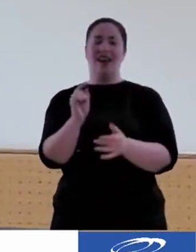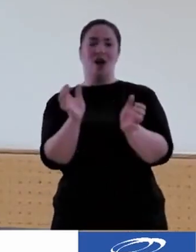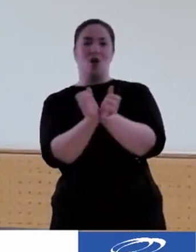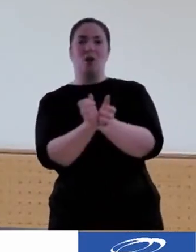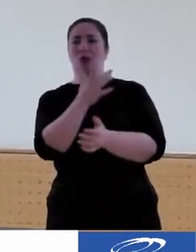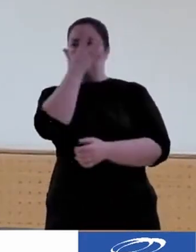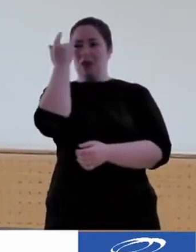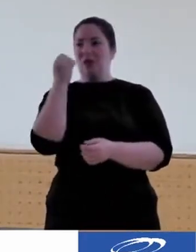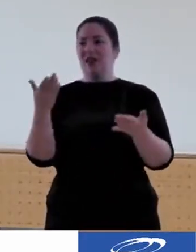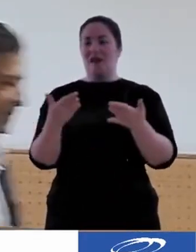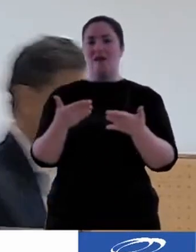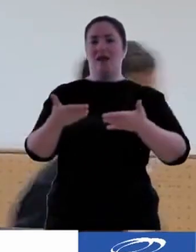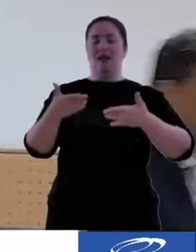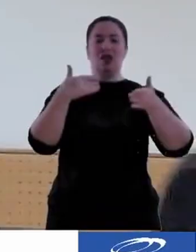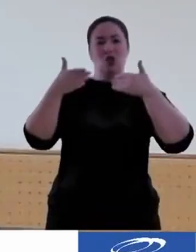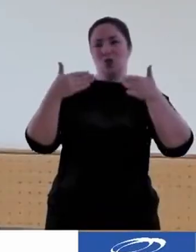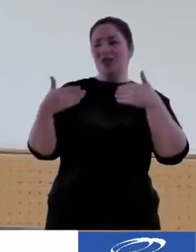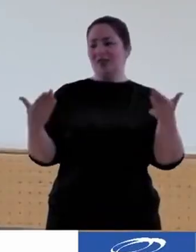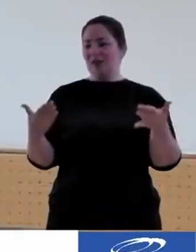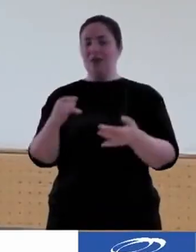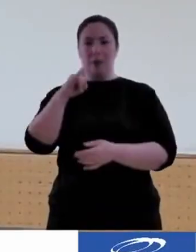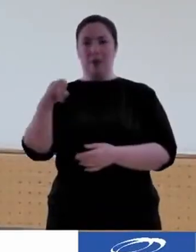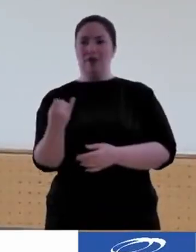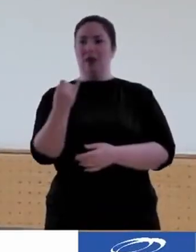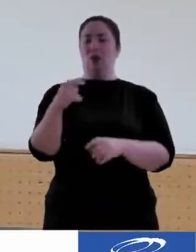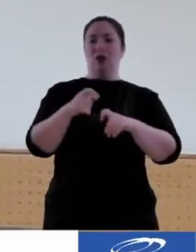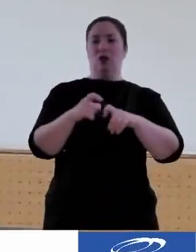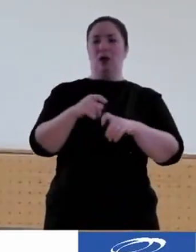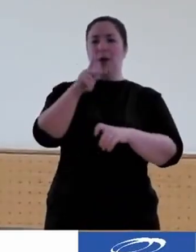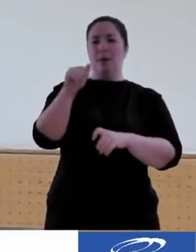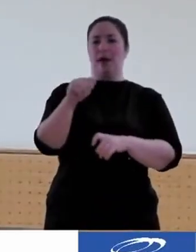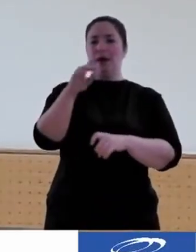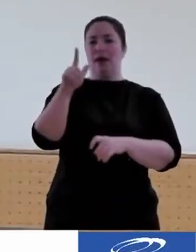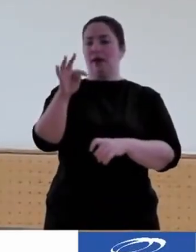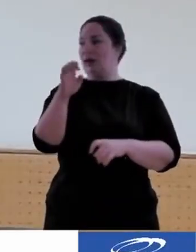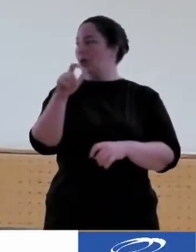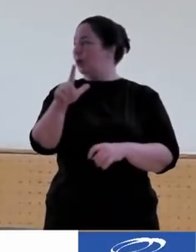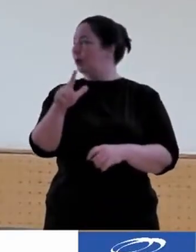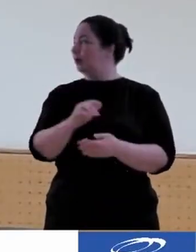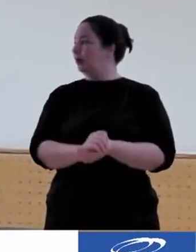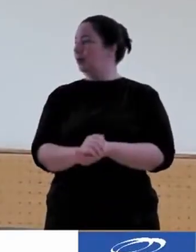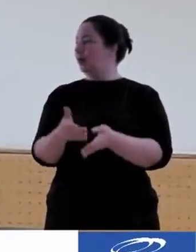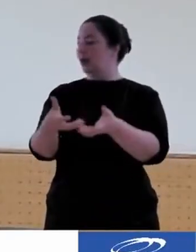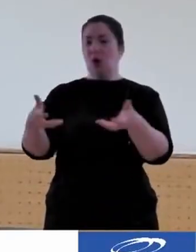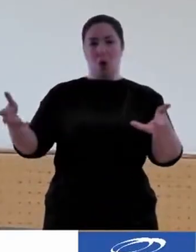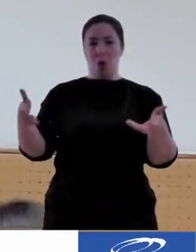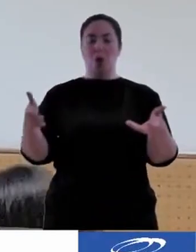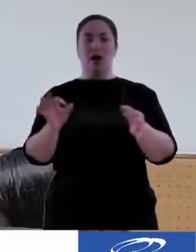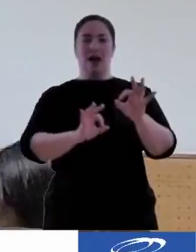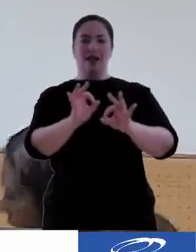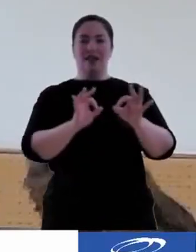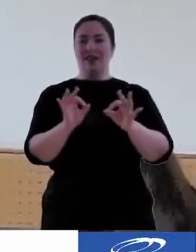mas a gente quer abrir para discussão, aproveitando a doutora Patel, e eu vou refazer a mesa com Osama e Juliana para